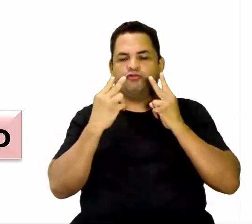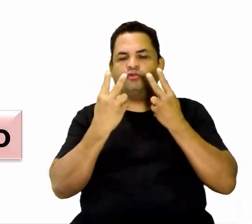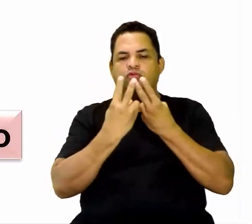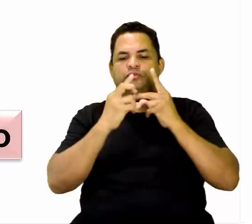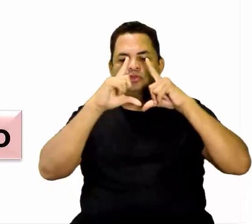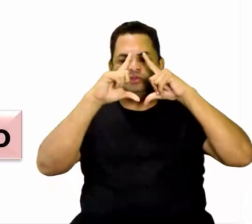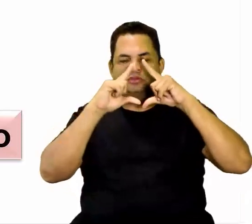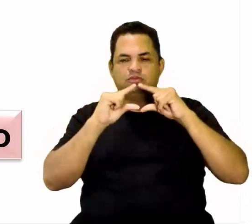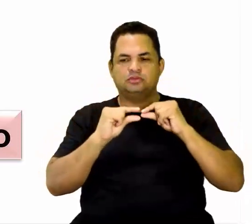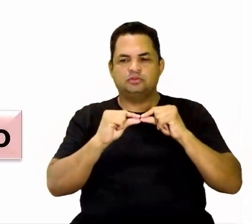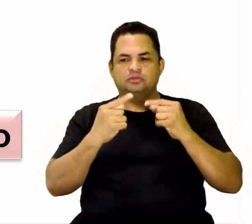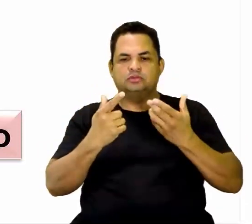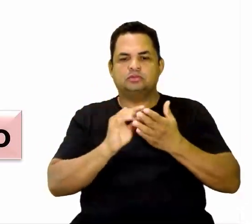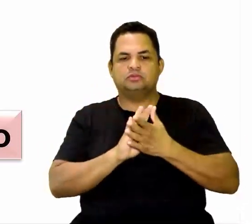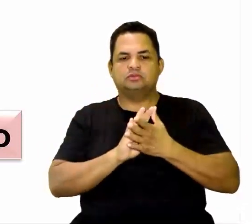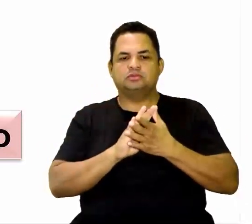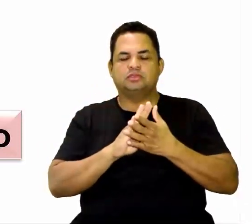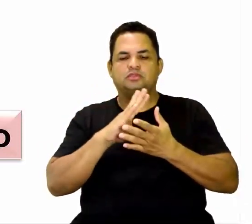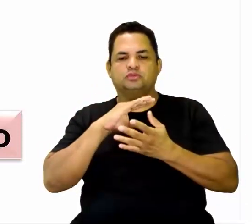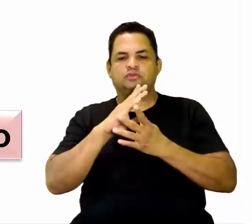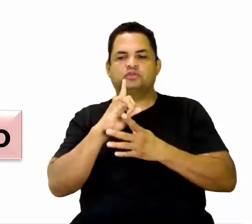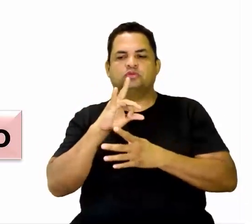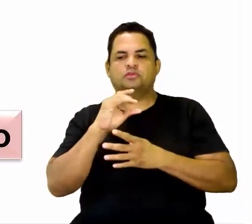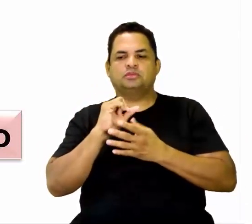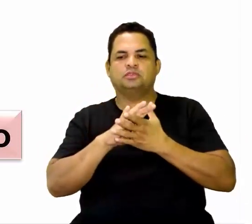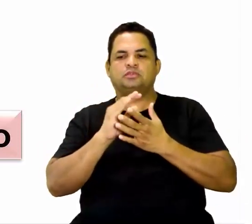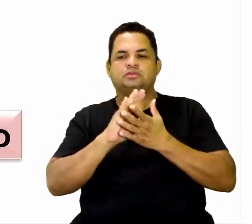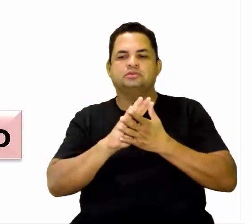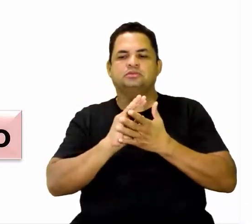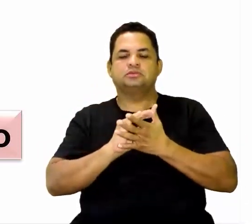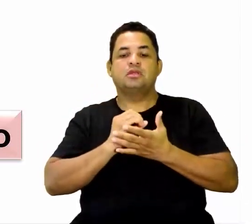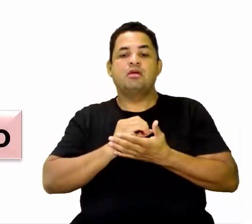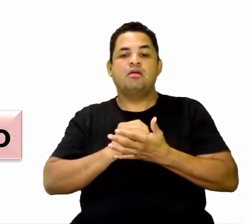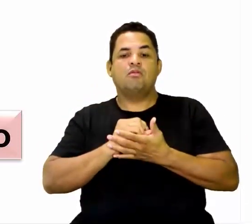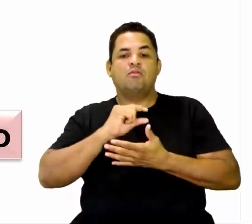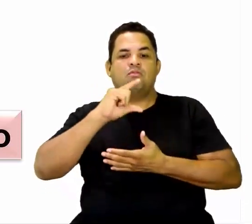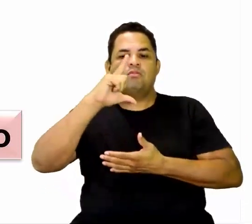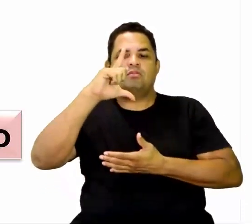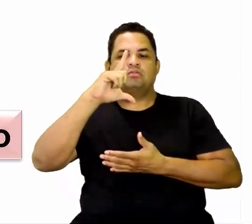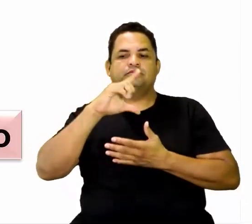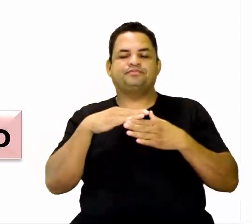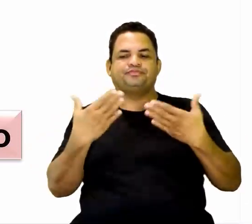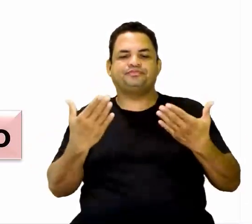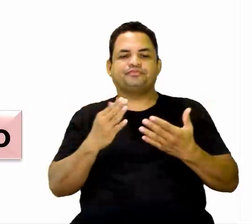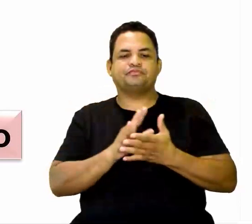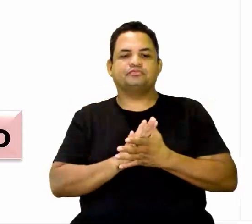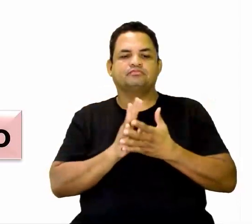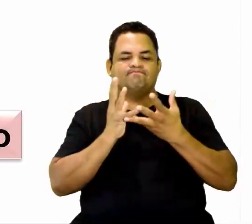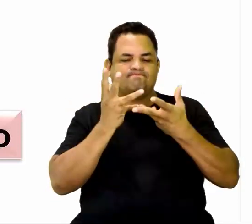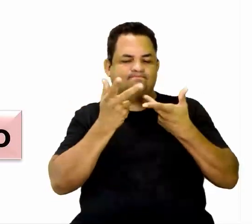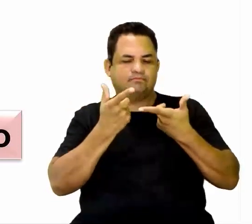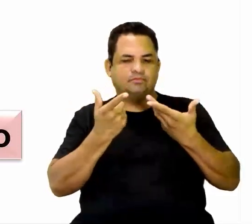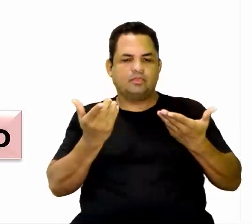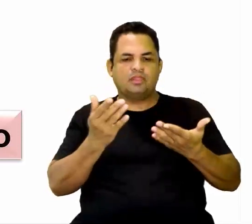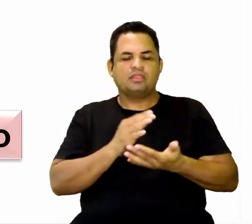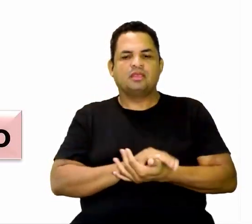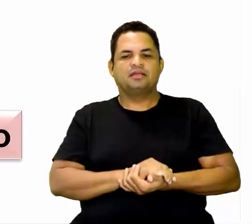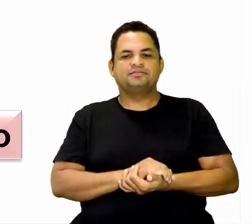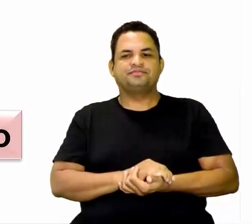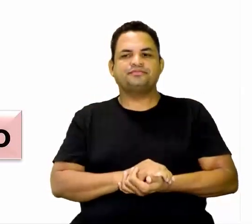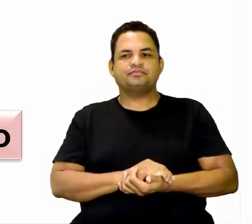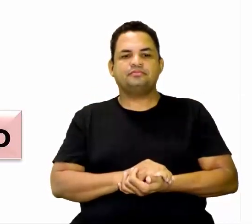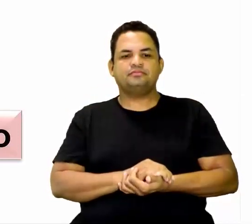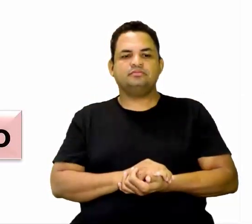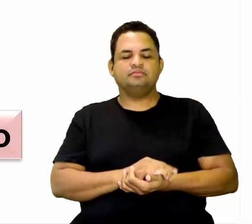naquele gás, a solubilidade aumenta. Está lembrado sobre isso? Então, que maravilha. Então, aqui, só